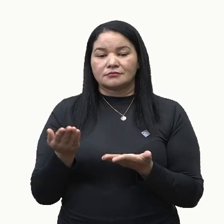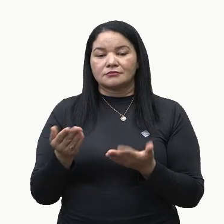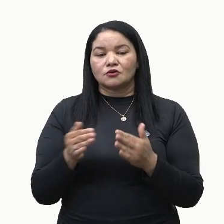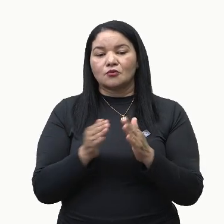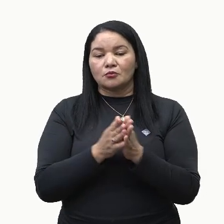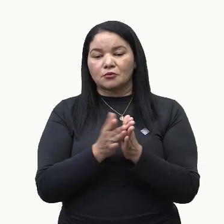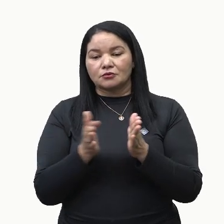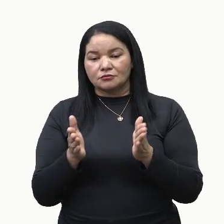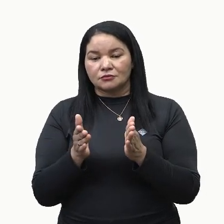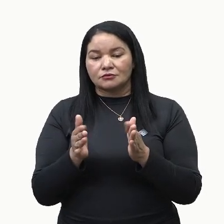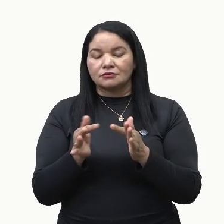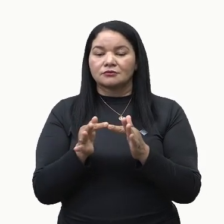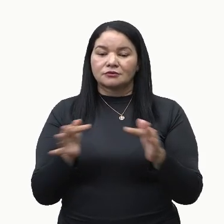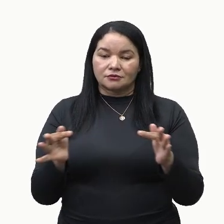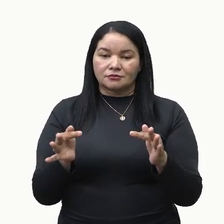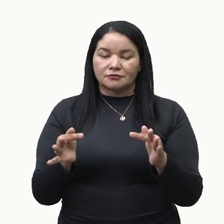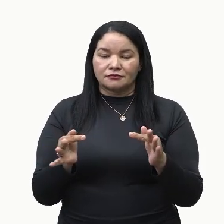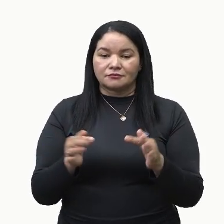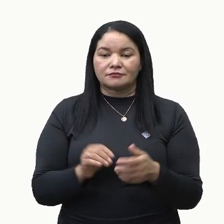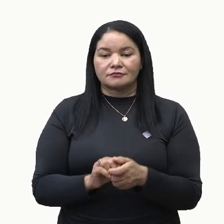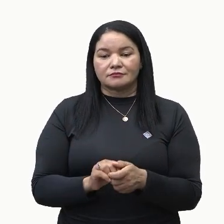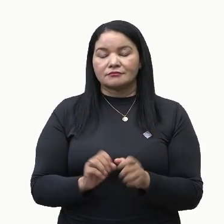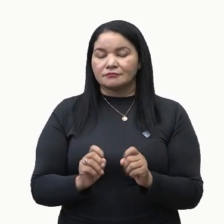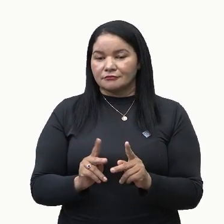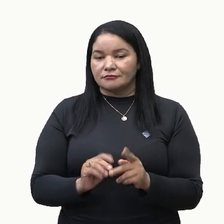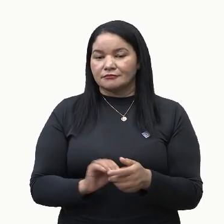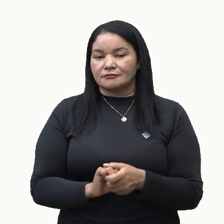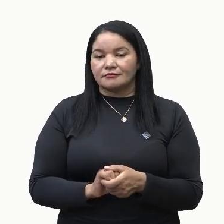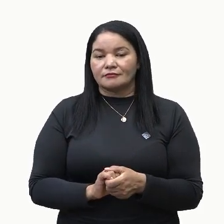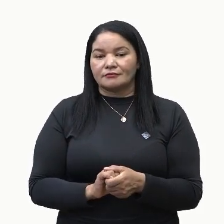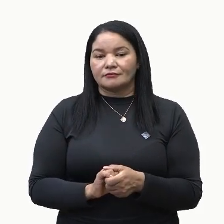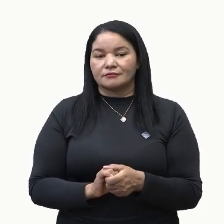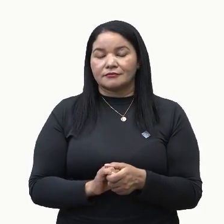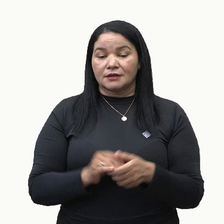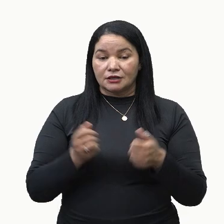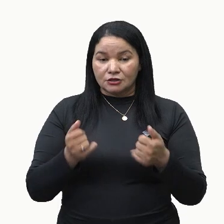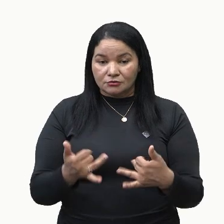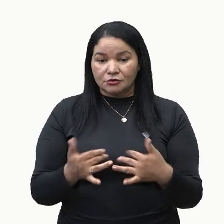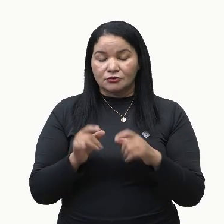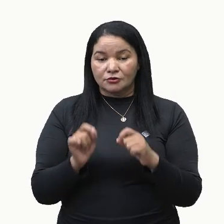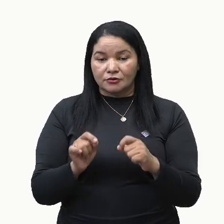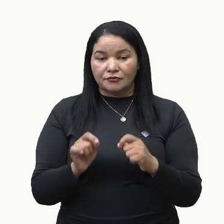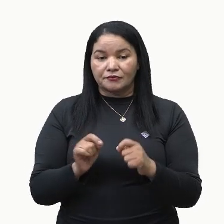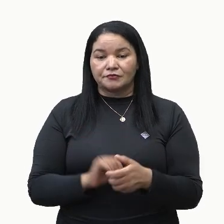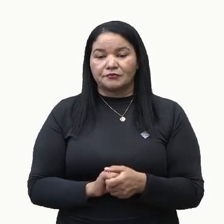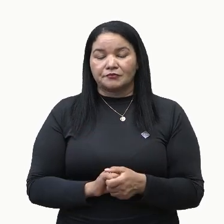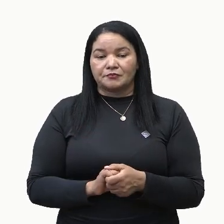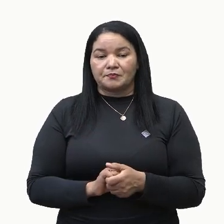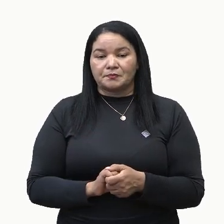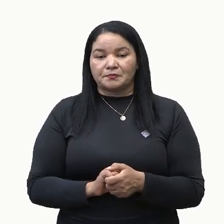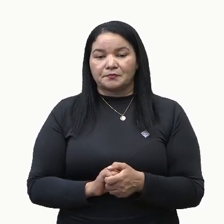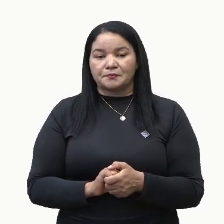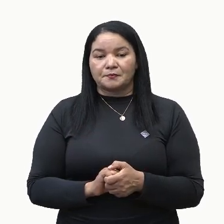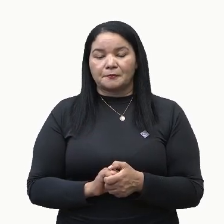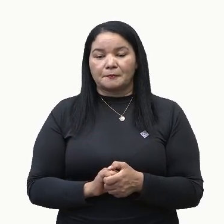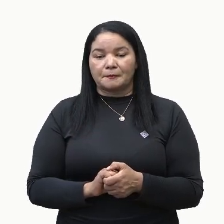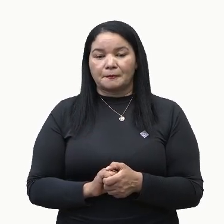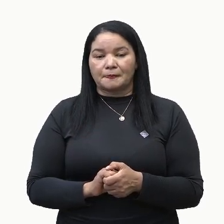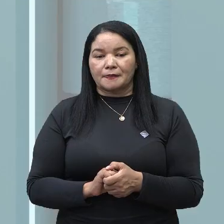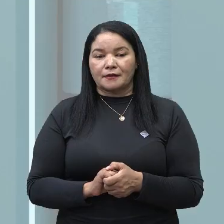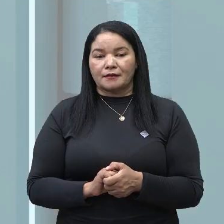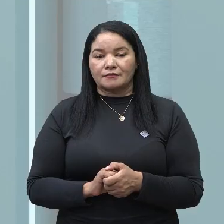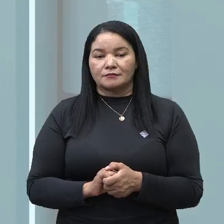período simples. Muito bem, é isso aí. Então, falamos aqui a respeito, né, de